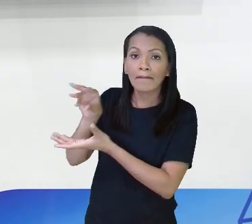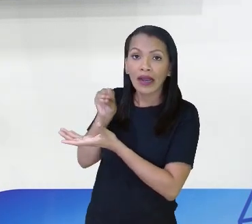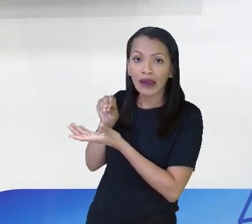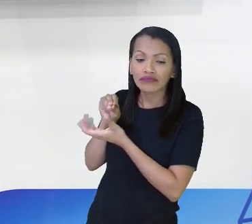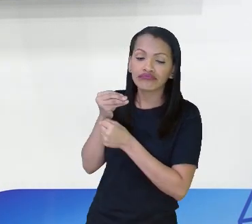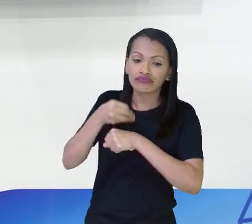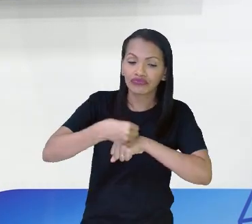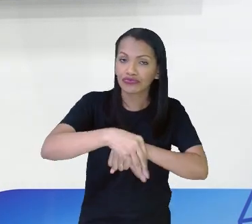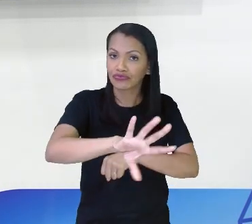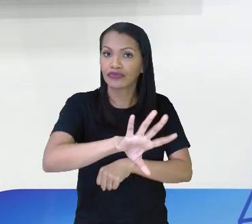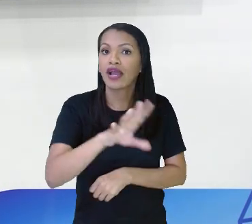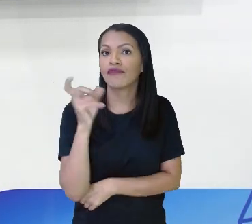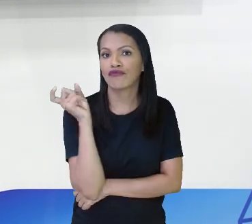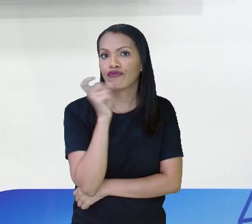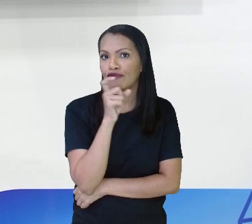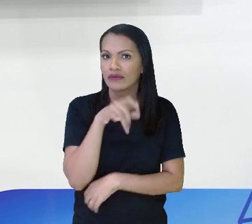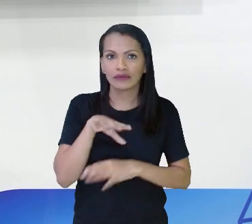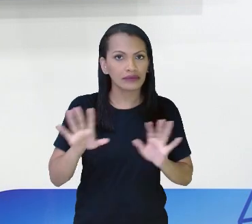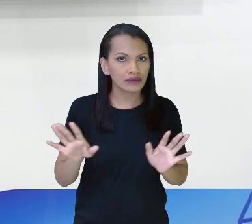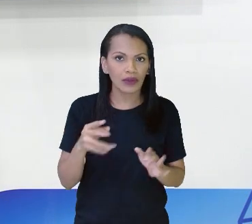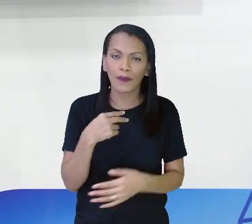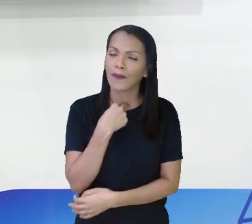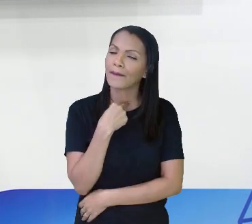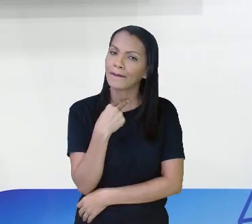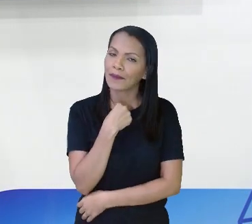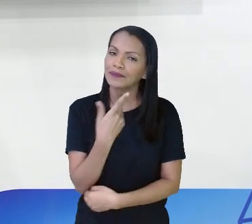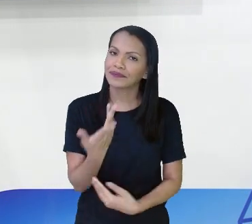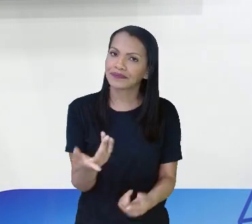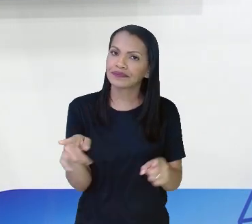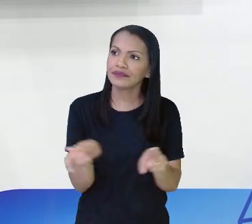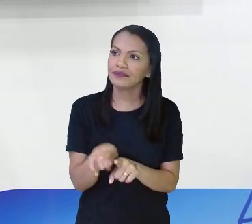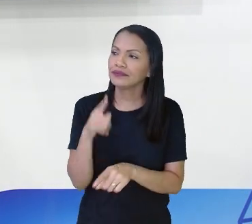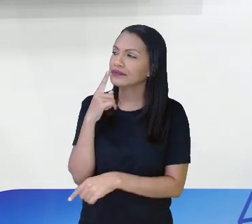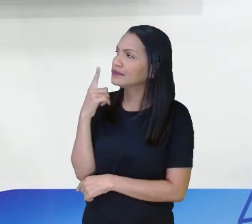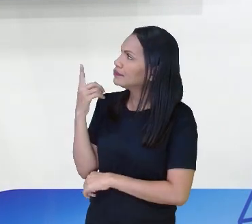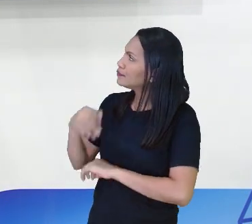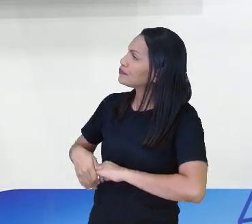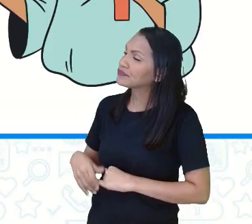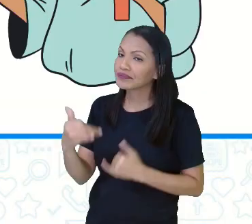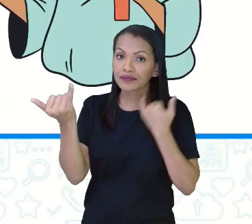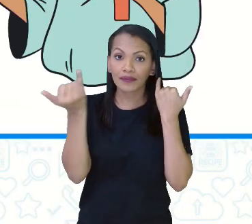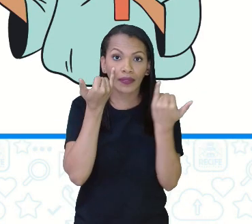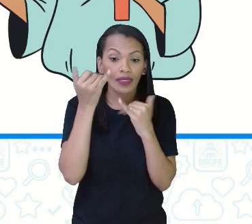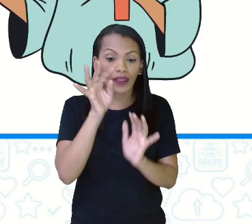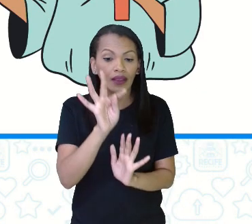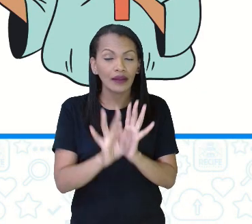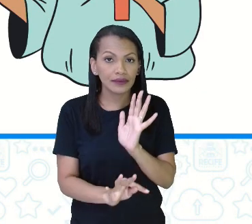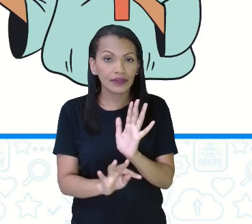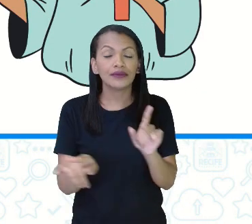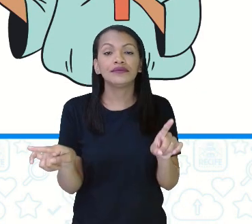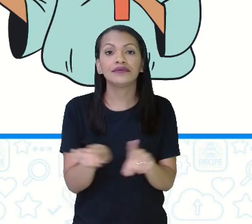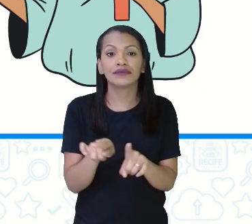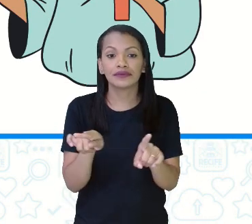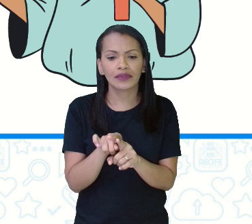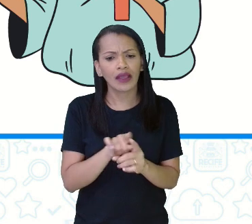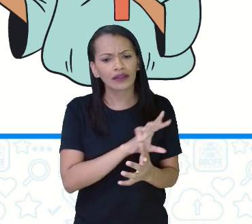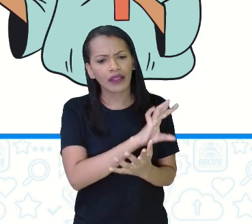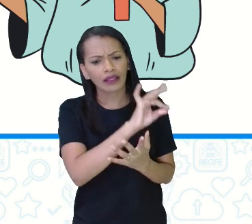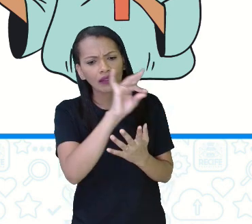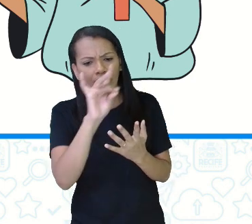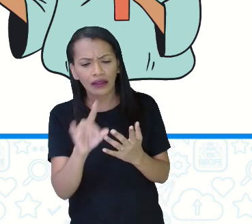verdadeira. Por esse motivo, as notícias possuem um teor que podem ser textos descritivos e narrativos ao mesmo